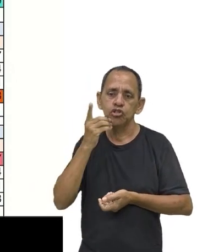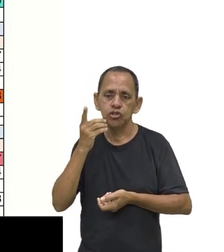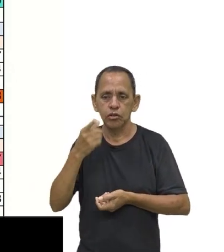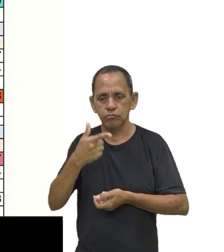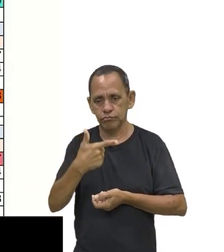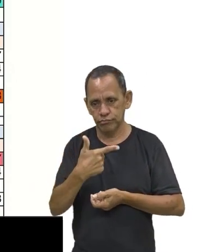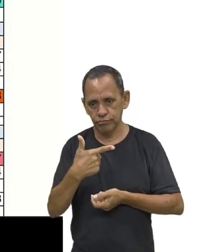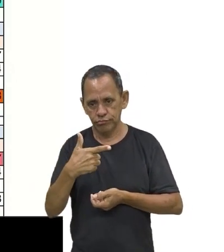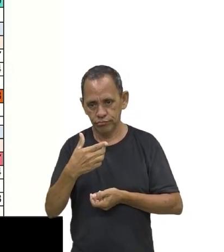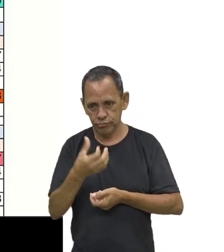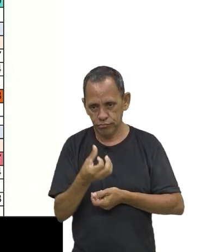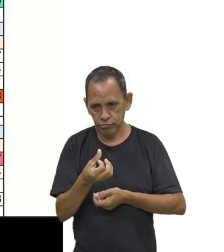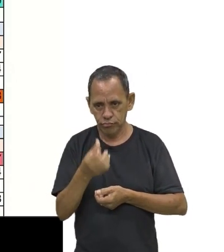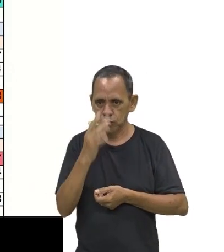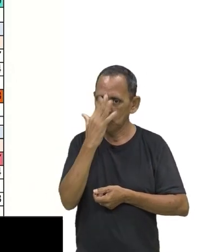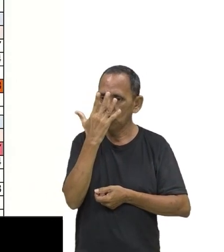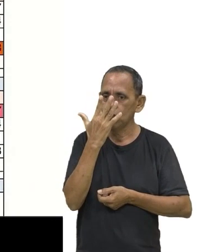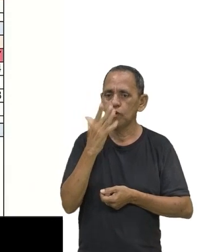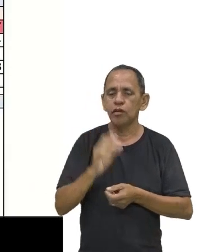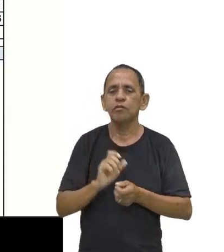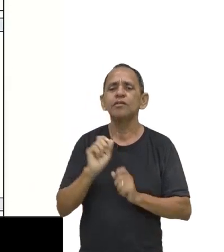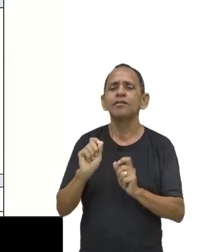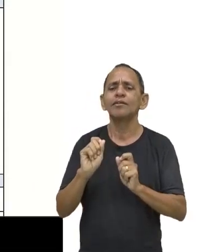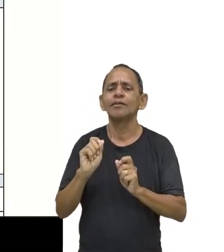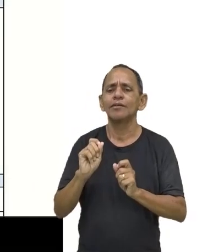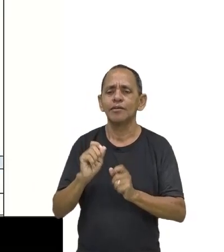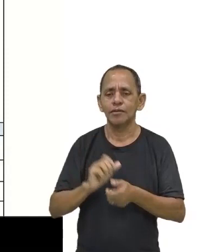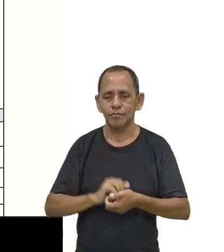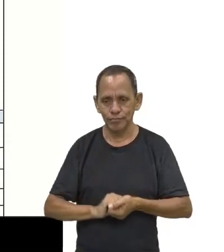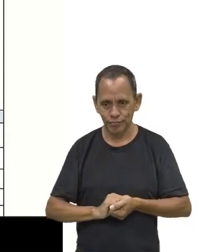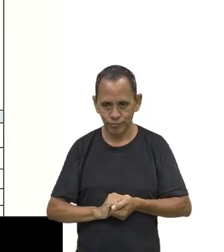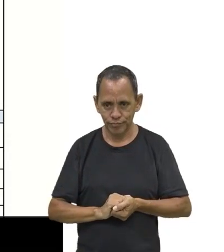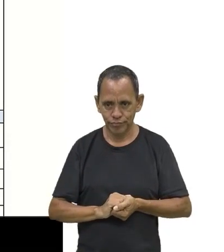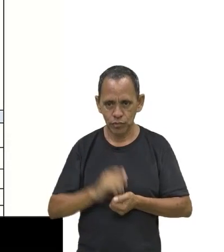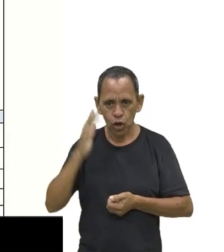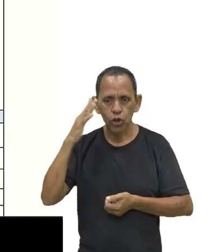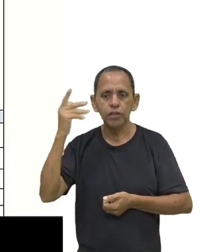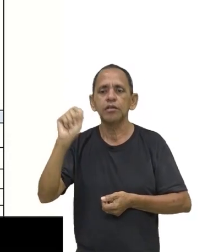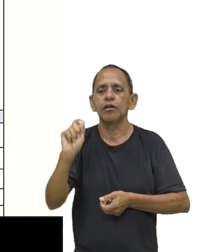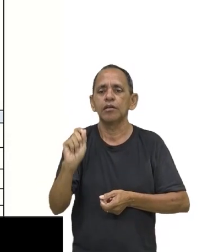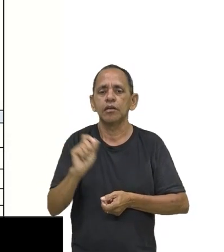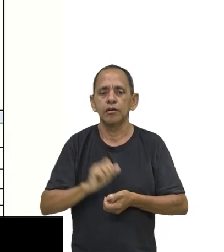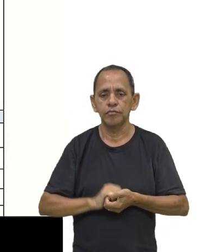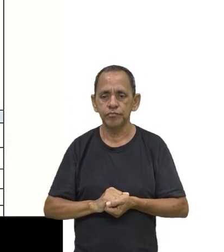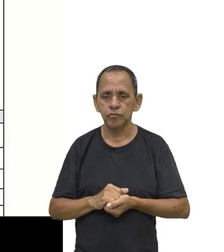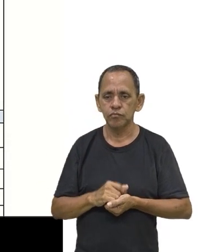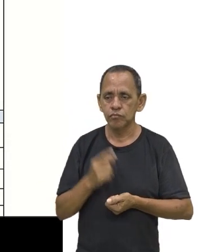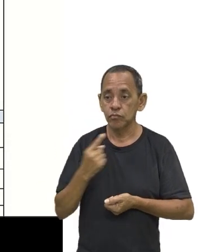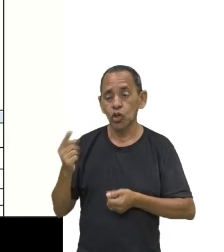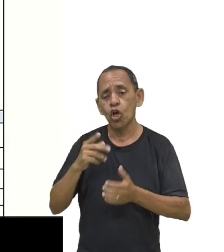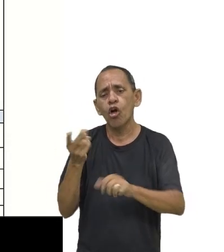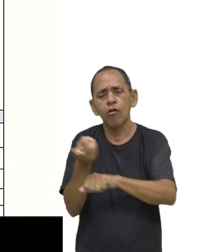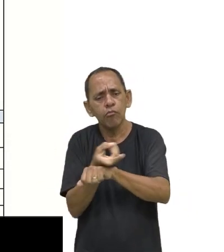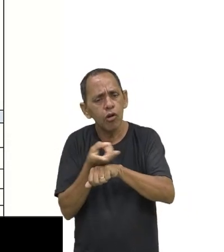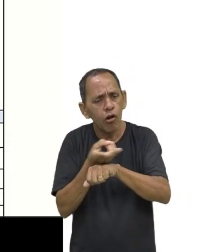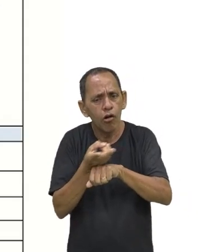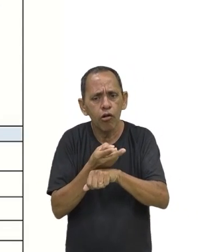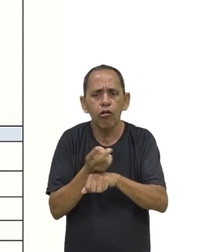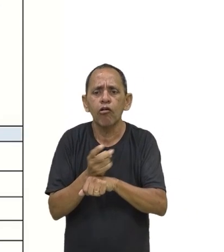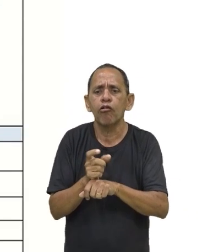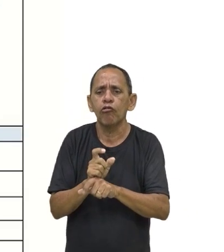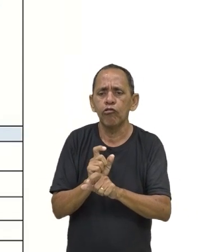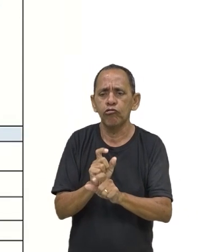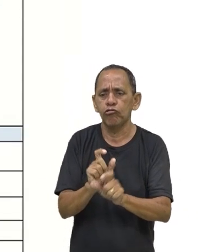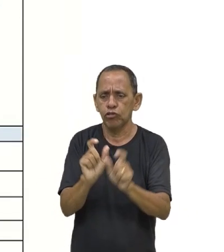saber o que vai ter nesse dia 26 de fevereiro, eu preciso rolar aqui e verificar na legenda. Então, no dia